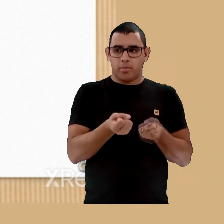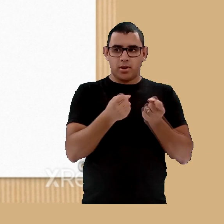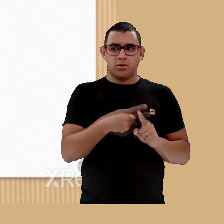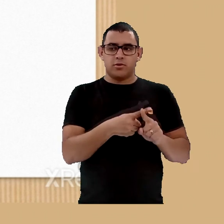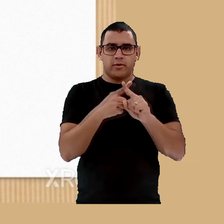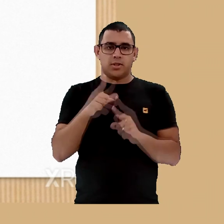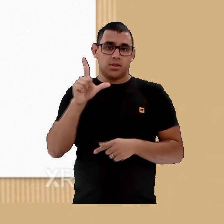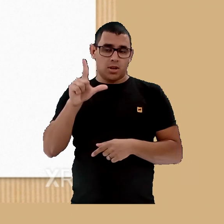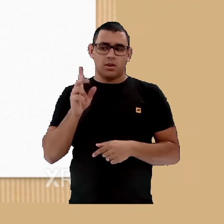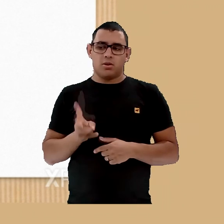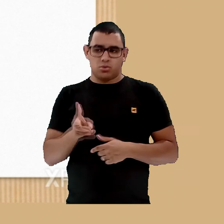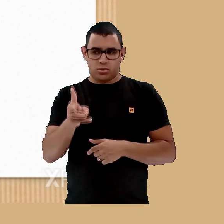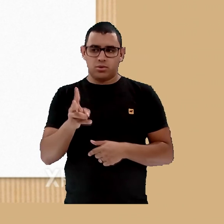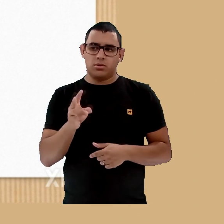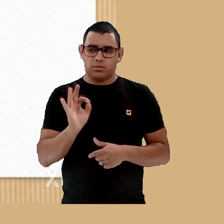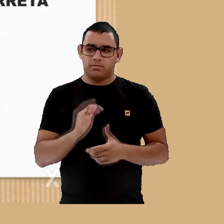constante.